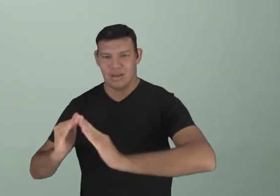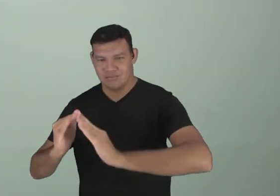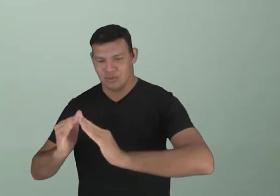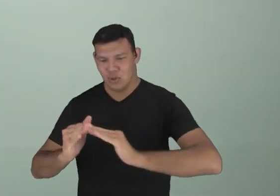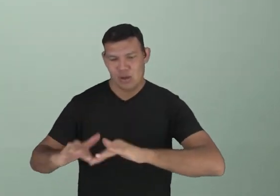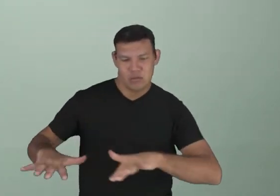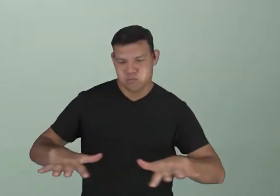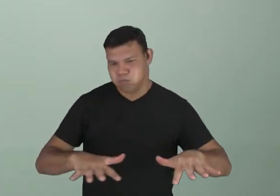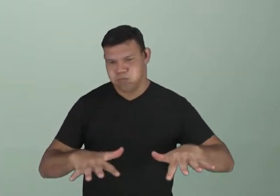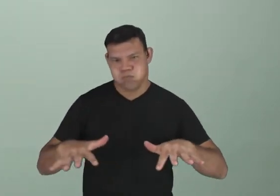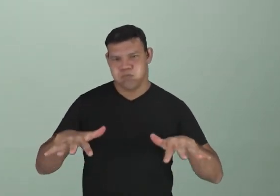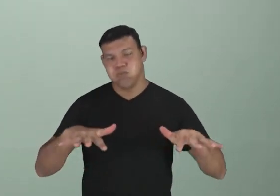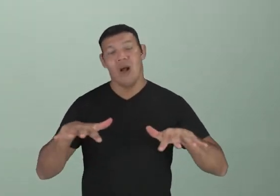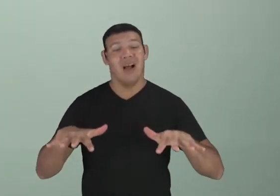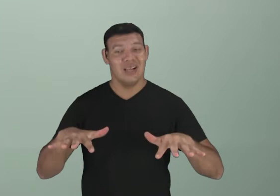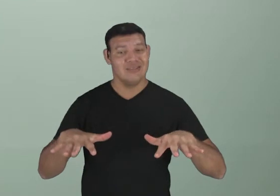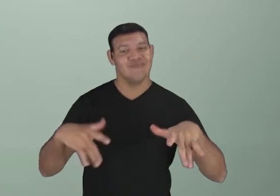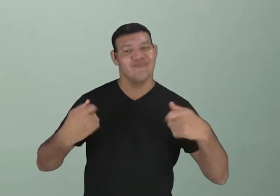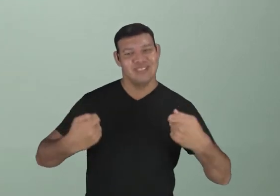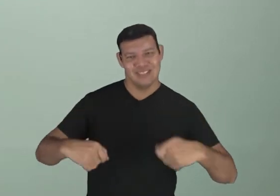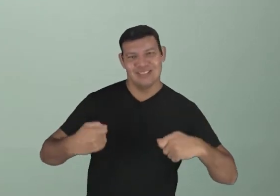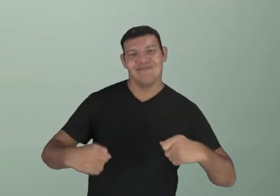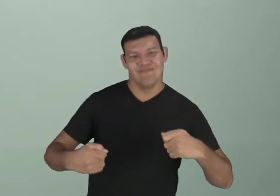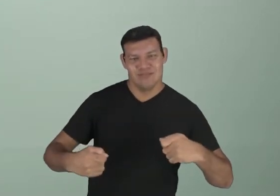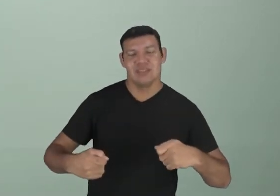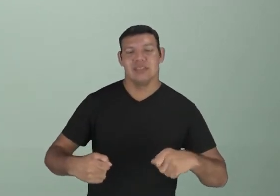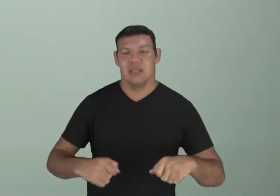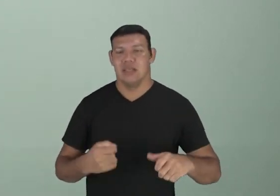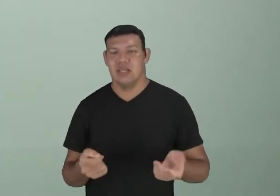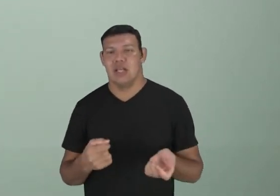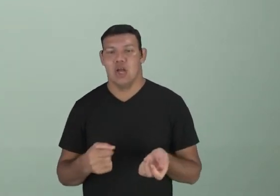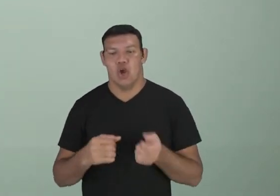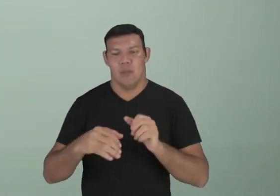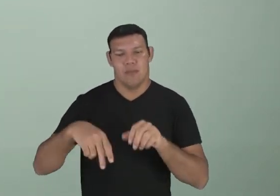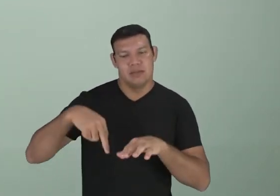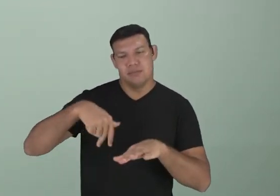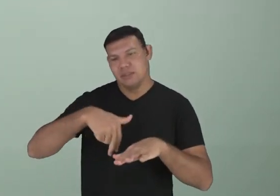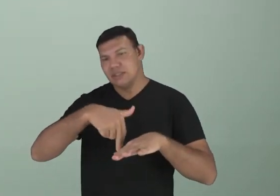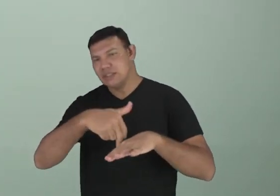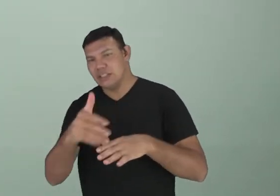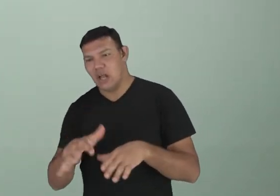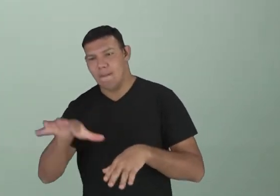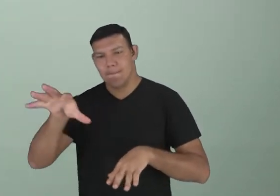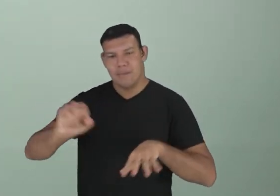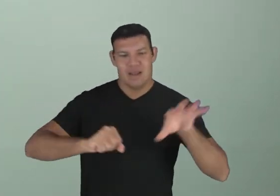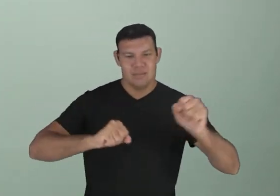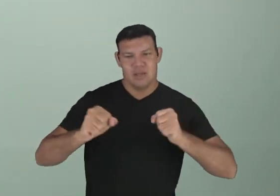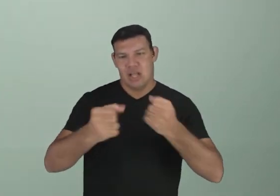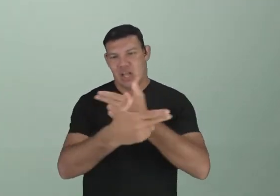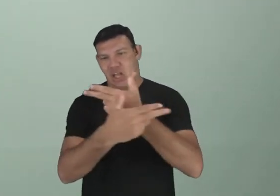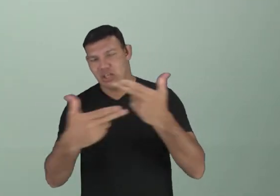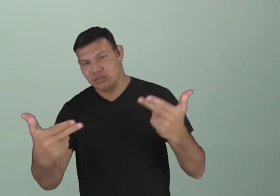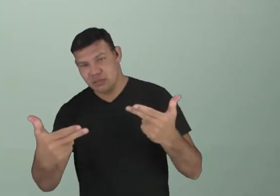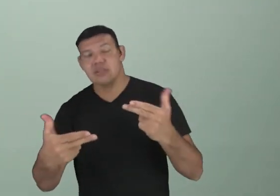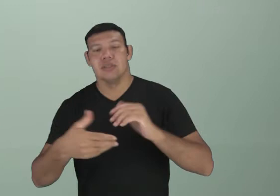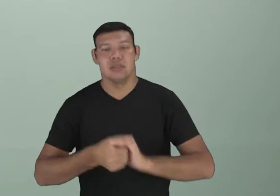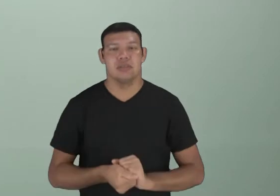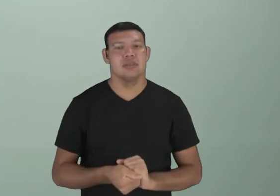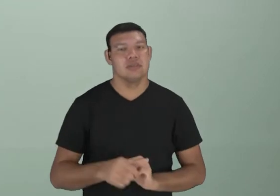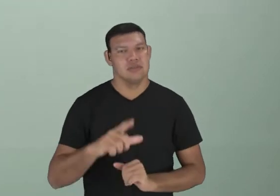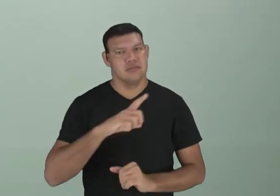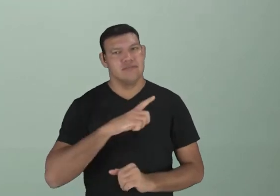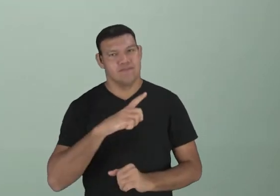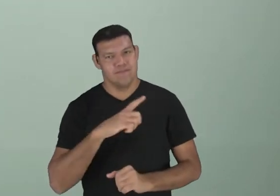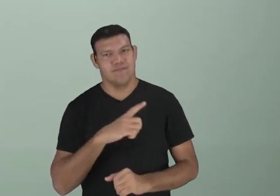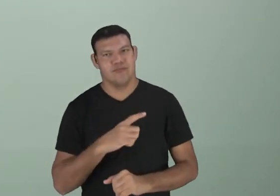são alagados, né? E aí elas têm que ir ali enfrentar aquela água para sair de casa, às vezes para salvar o que tem em casa. E como eu falei para vocês